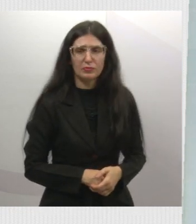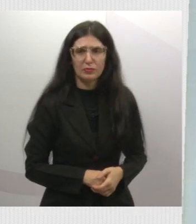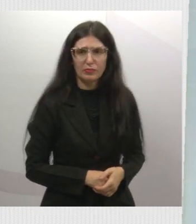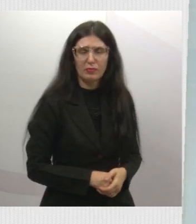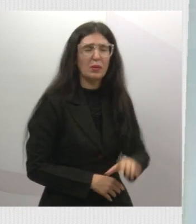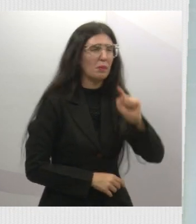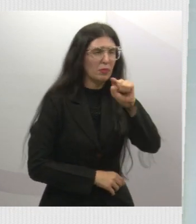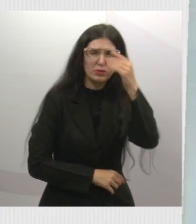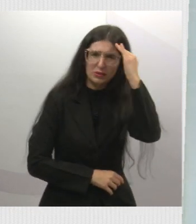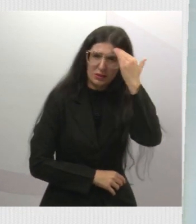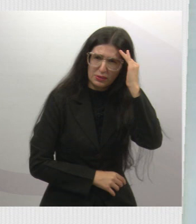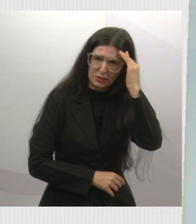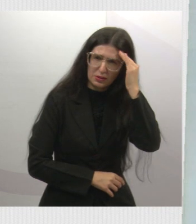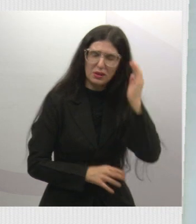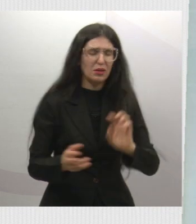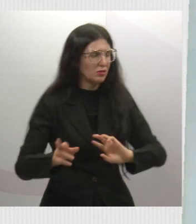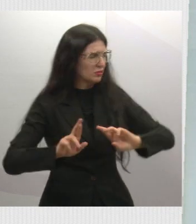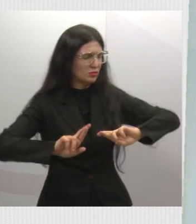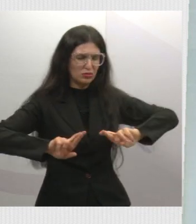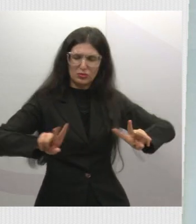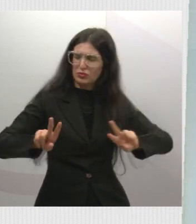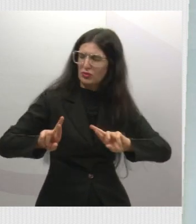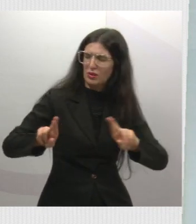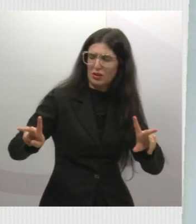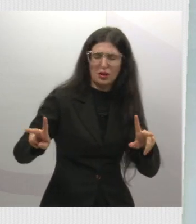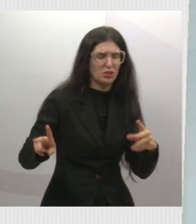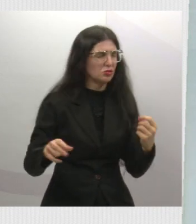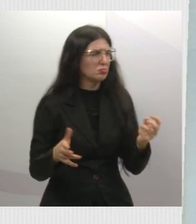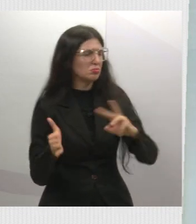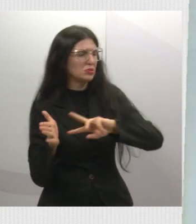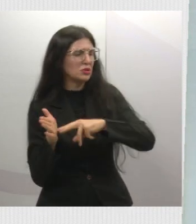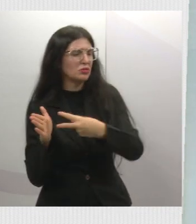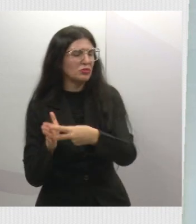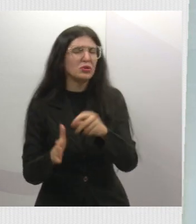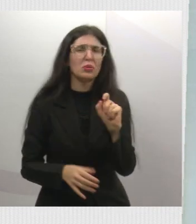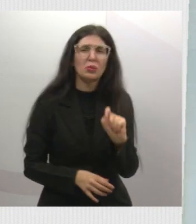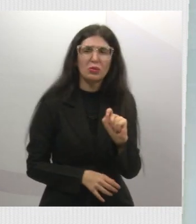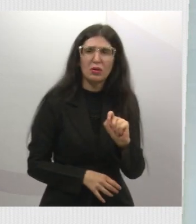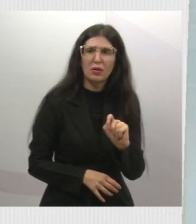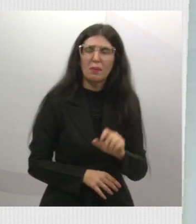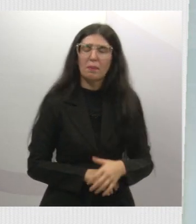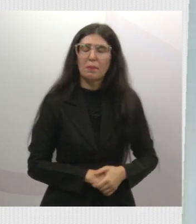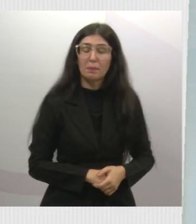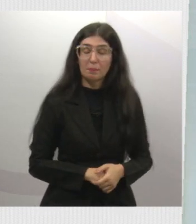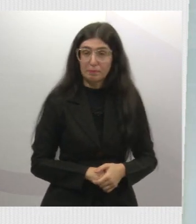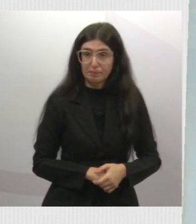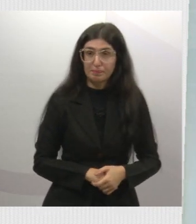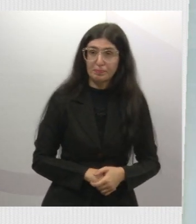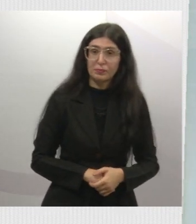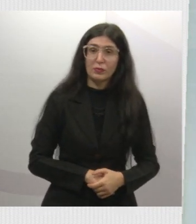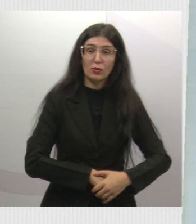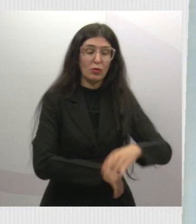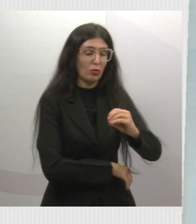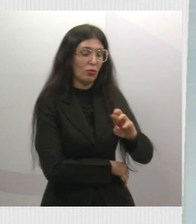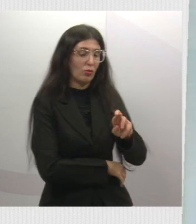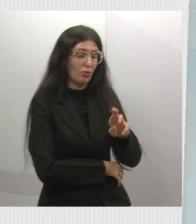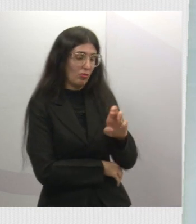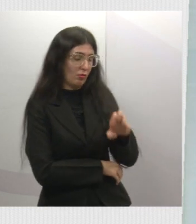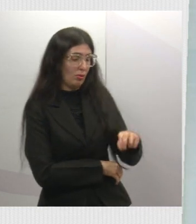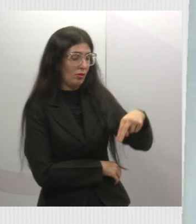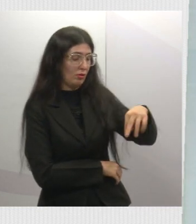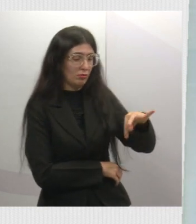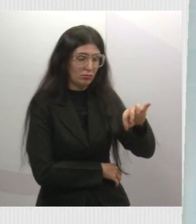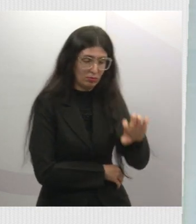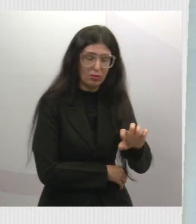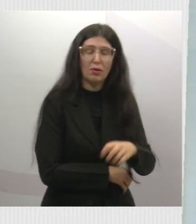Para entender a diferença de duas receitas, né? A receita corrente, que nós falamos agora, ela é sobre a